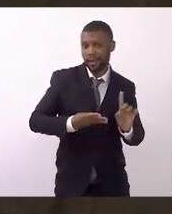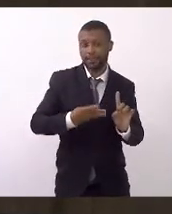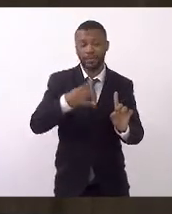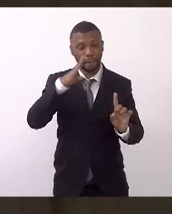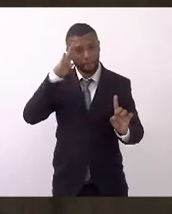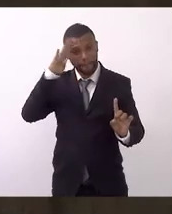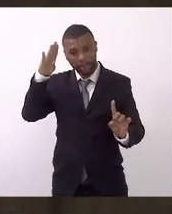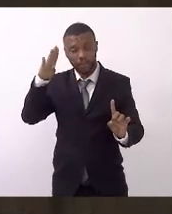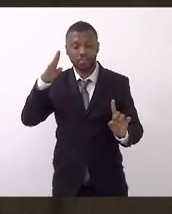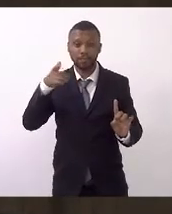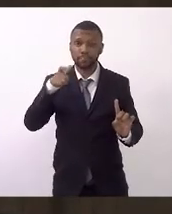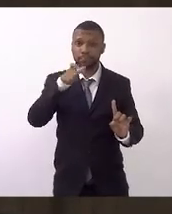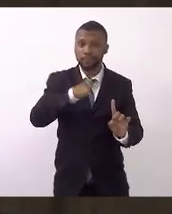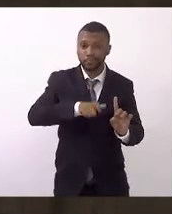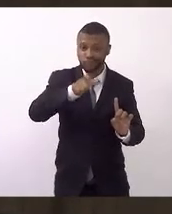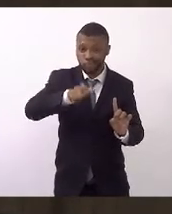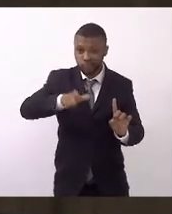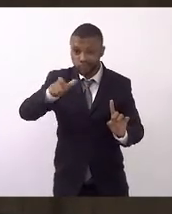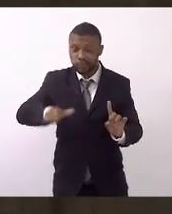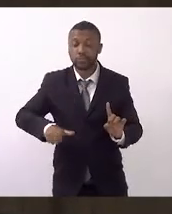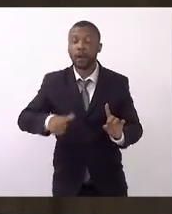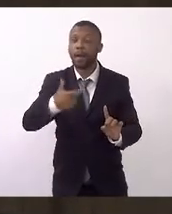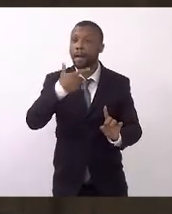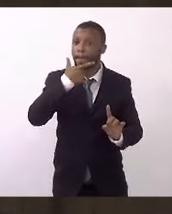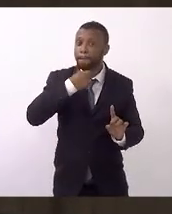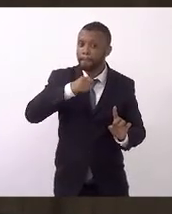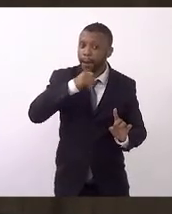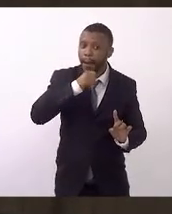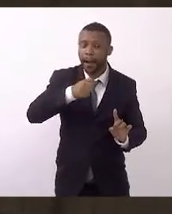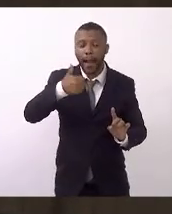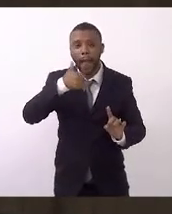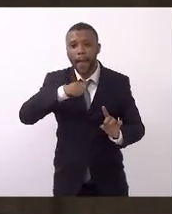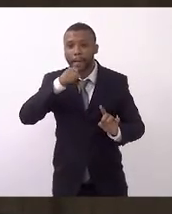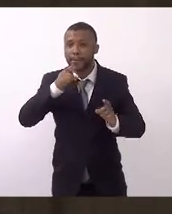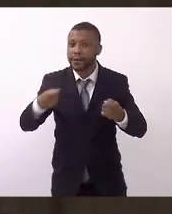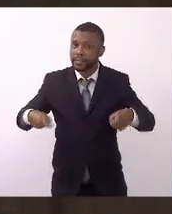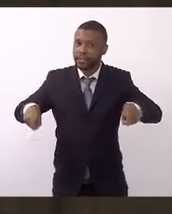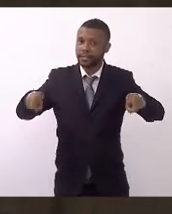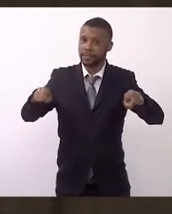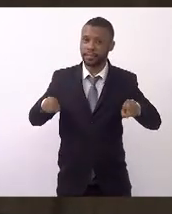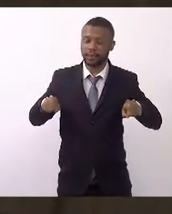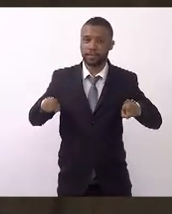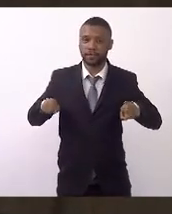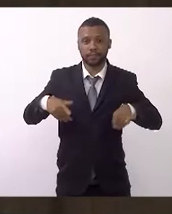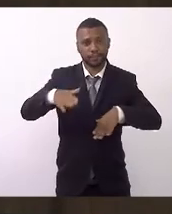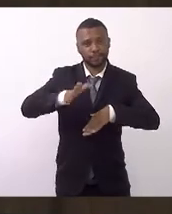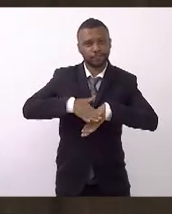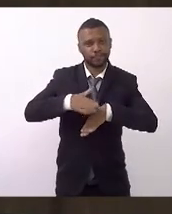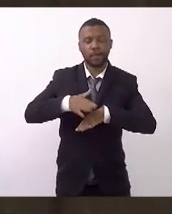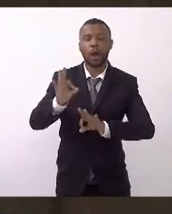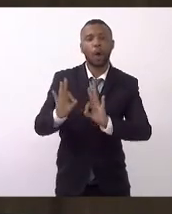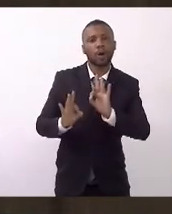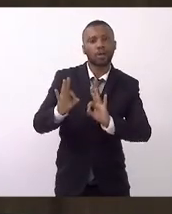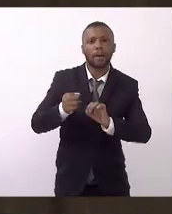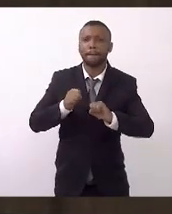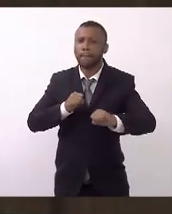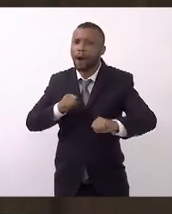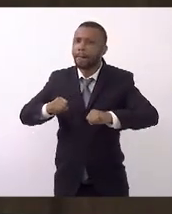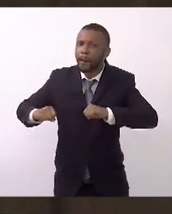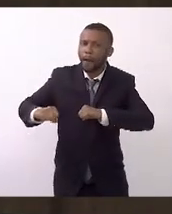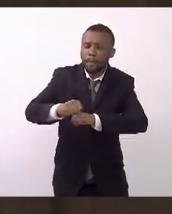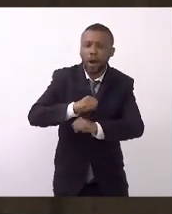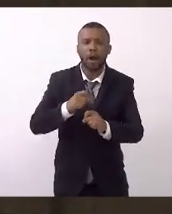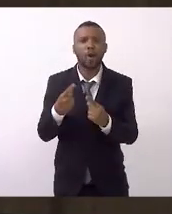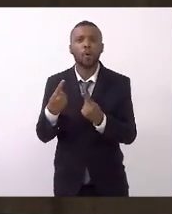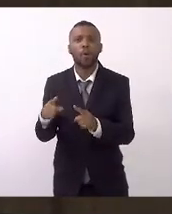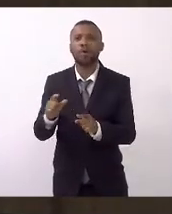a pais de santos e mãe de santo, que organizaram também a luta contra o racismo